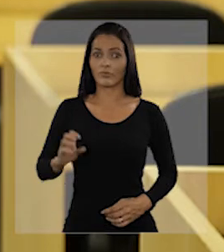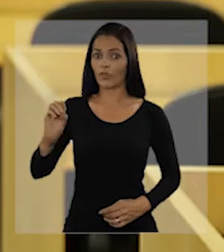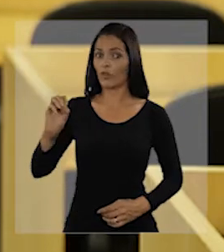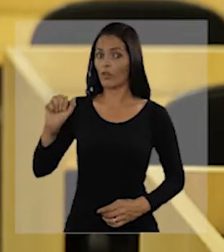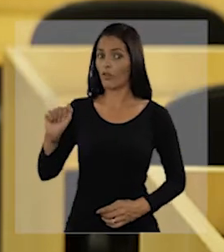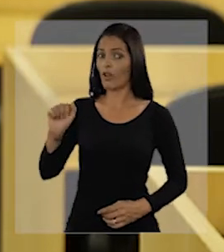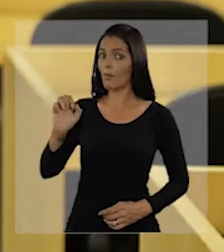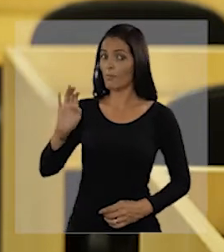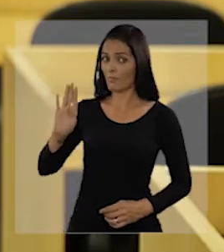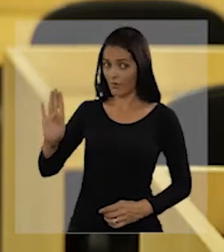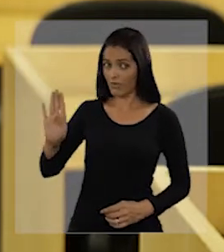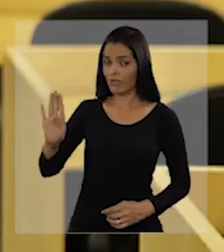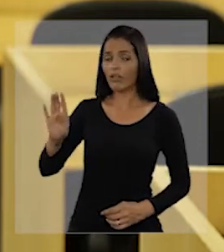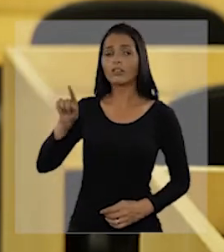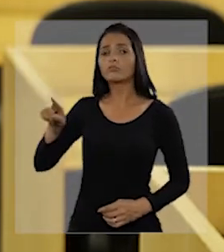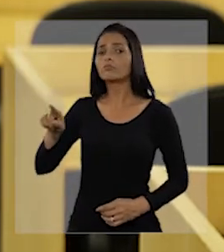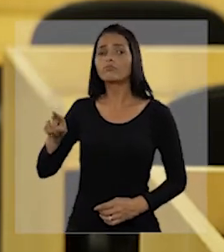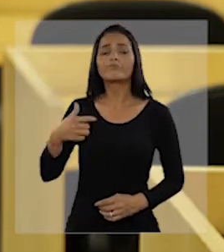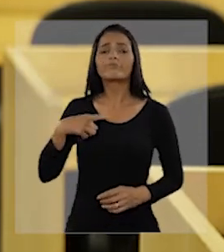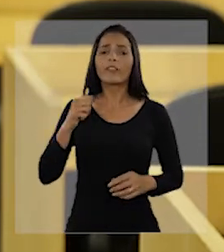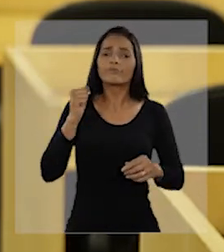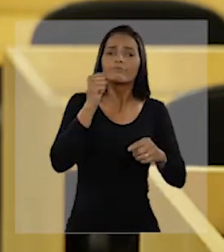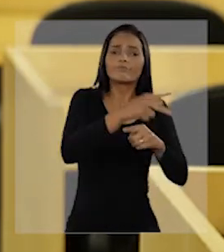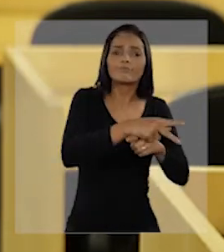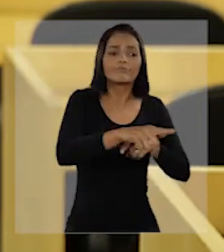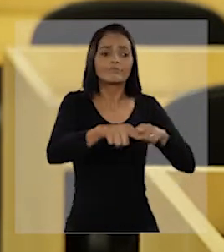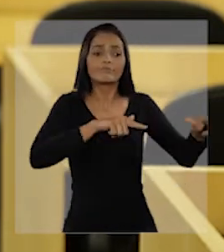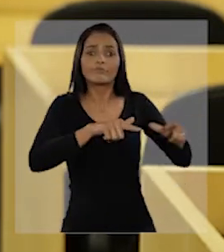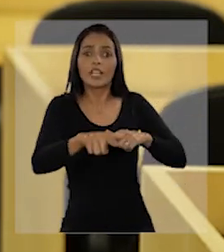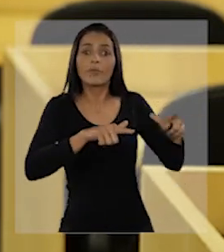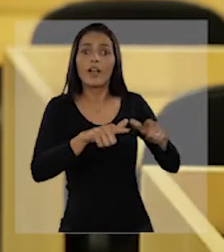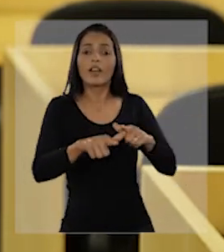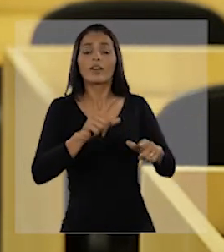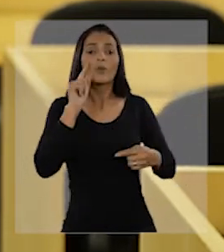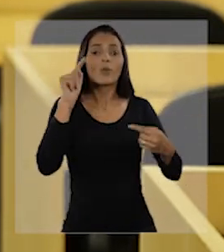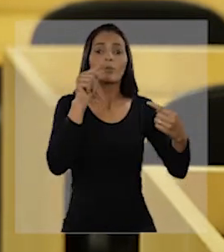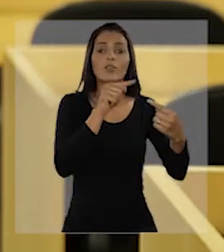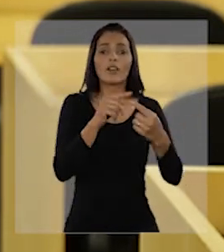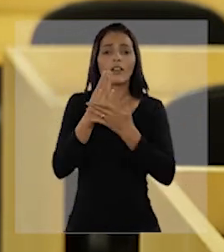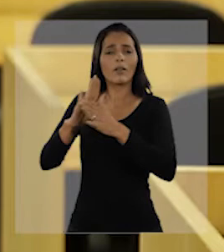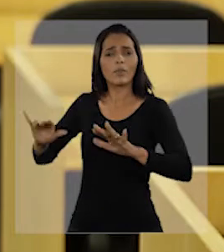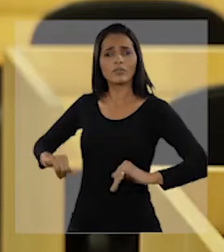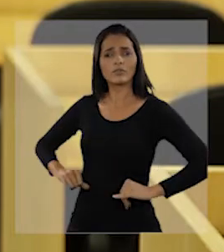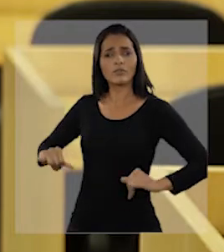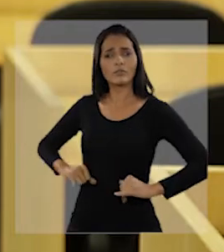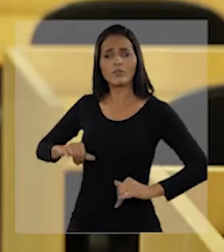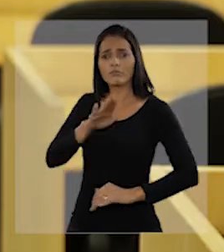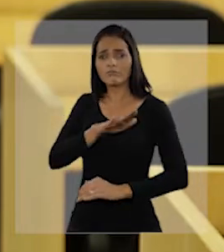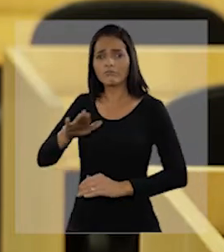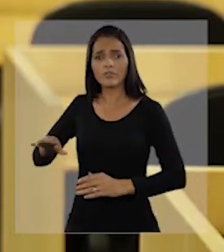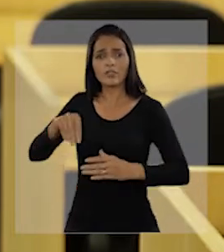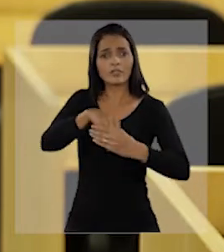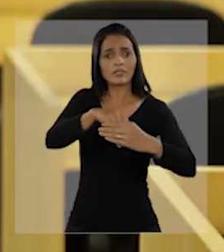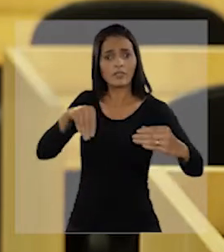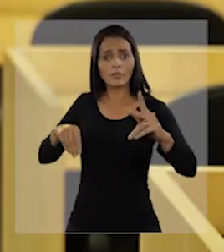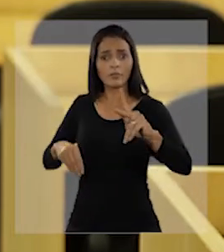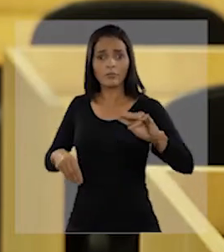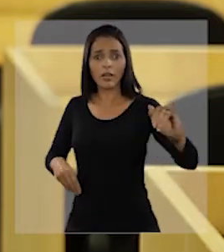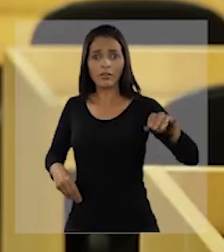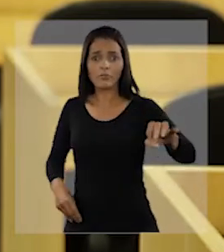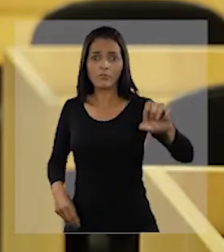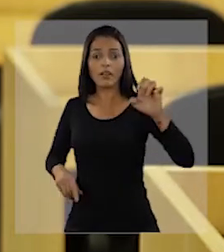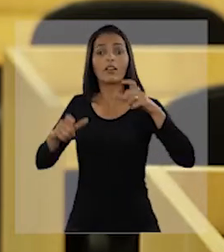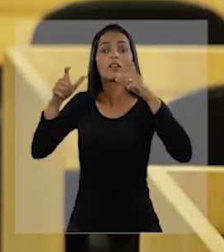A Ordem dos Advogados do Brasil tem atuado para acabar com o drama das crianças separadas dos pais nos Estados